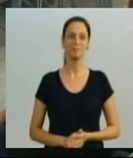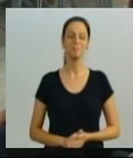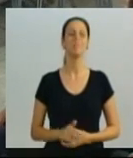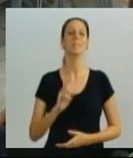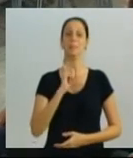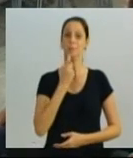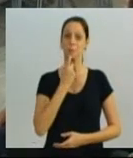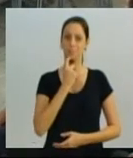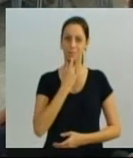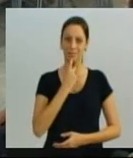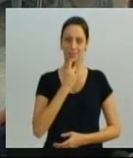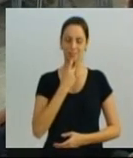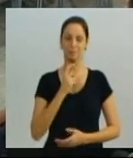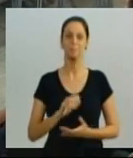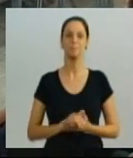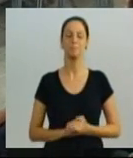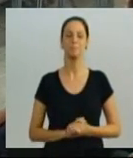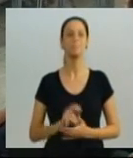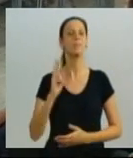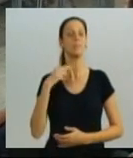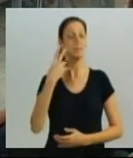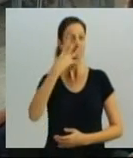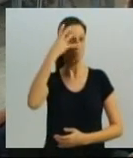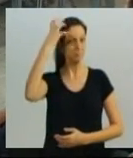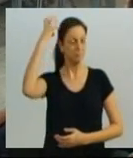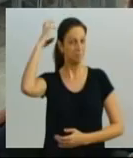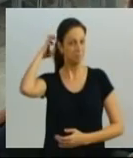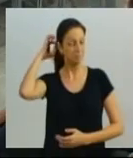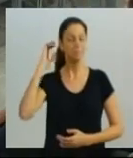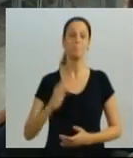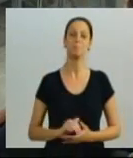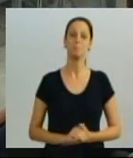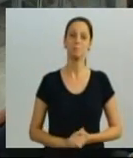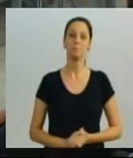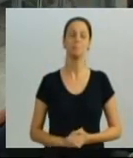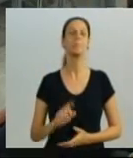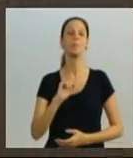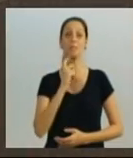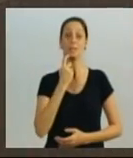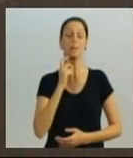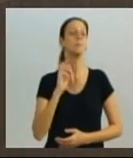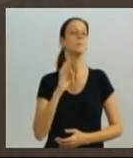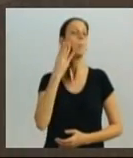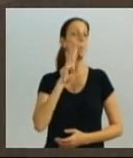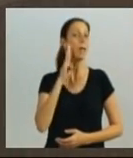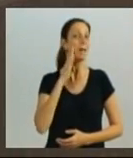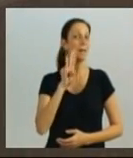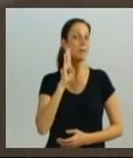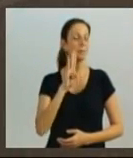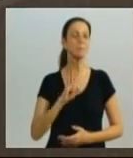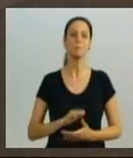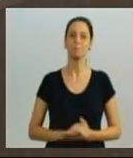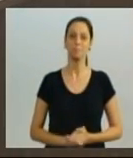Robinho, vereador Ivanates, vereador Beto Tribes.